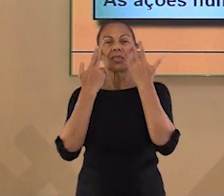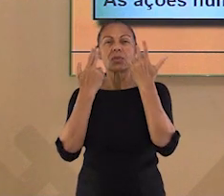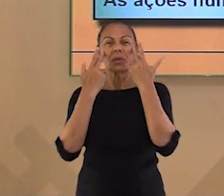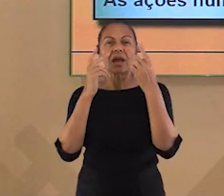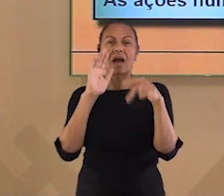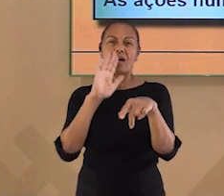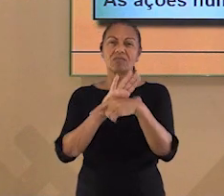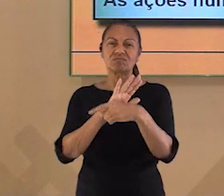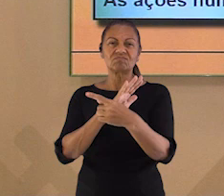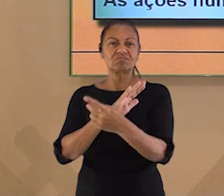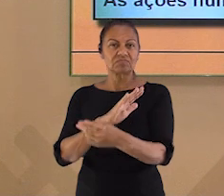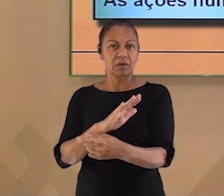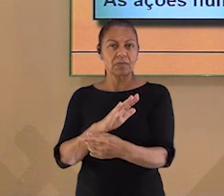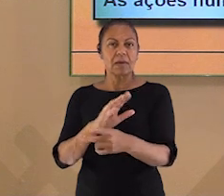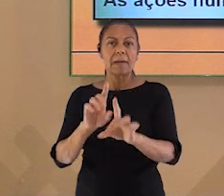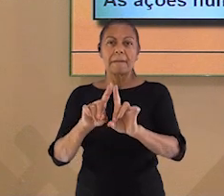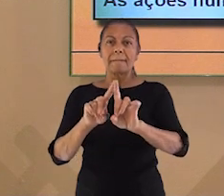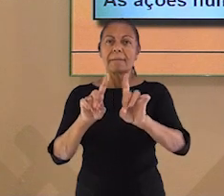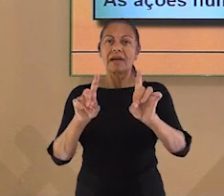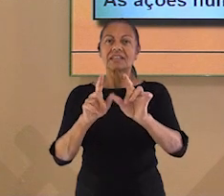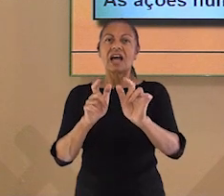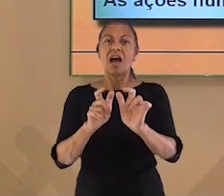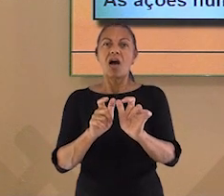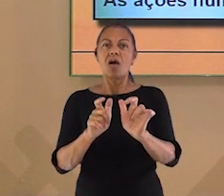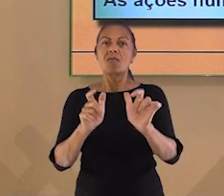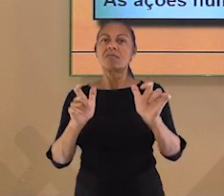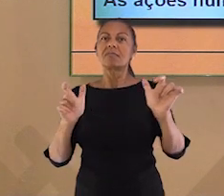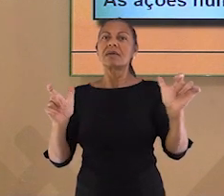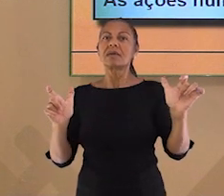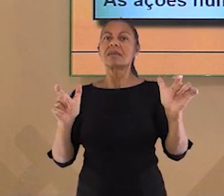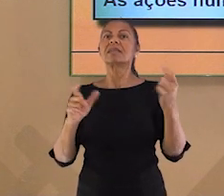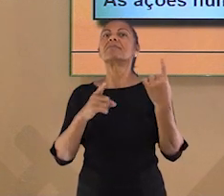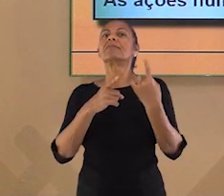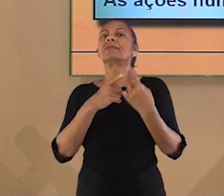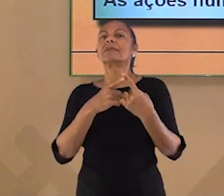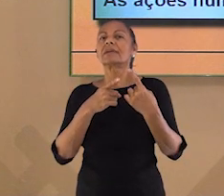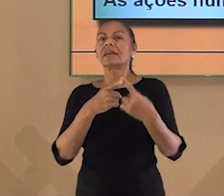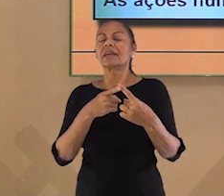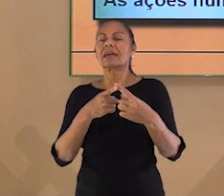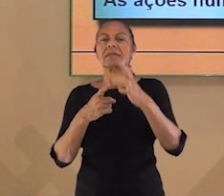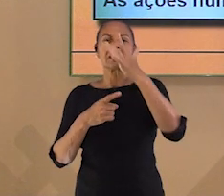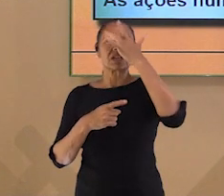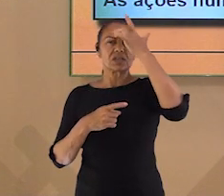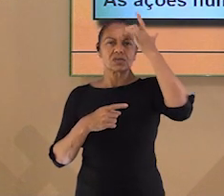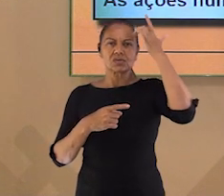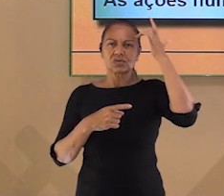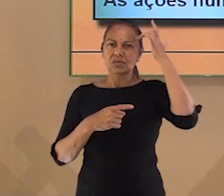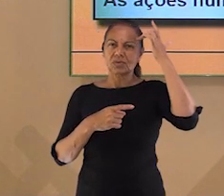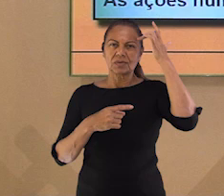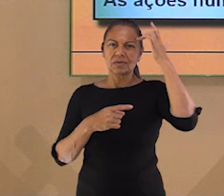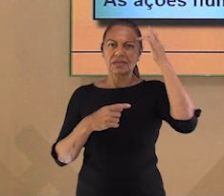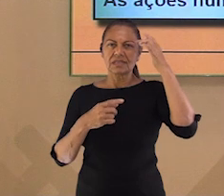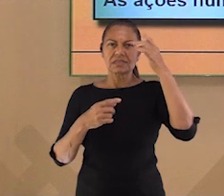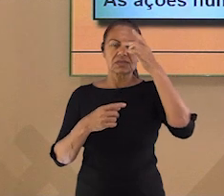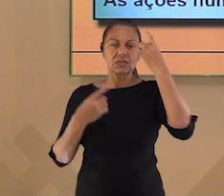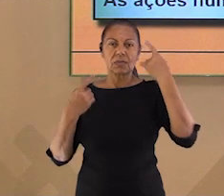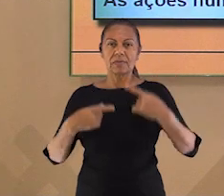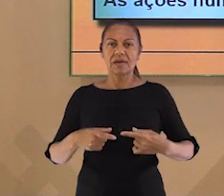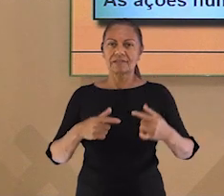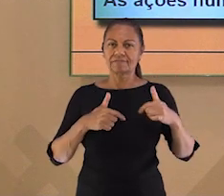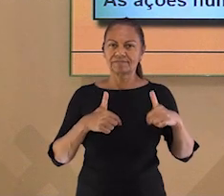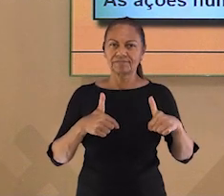é potencializado pelas ações humanas. Os principais fatores que favorecem